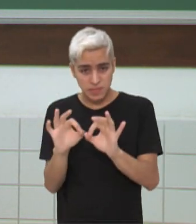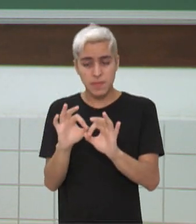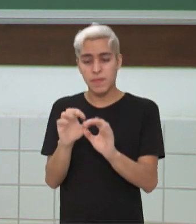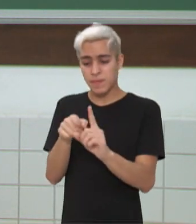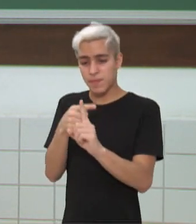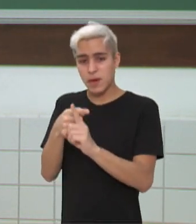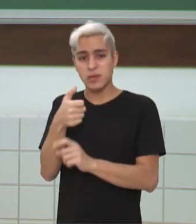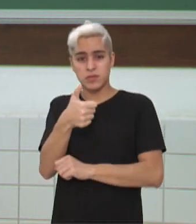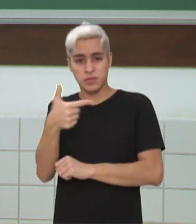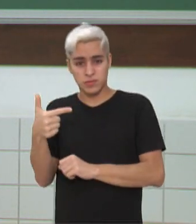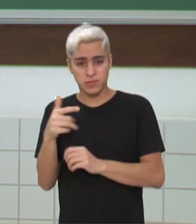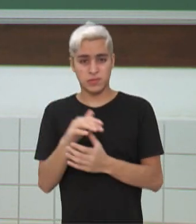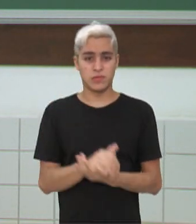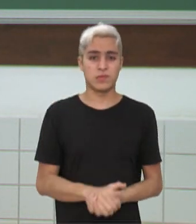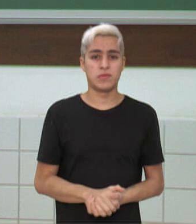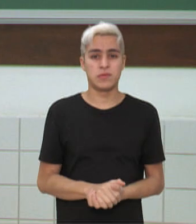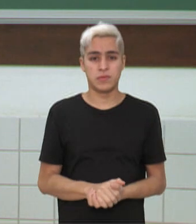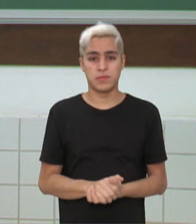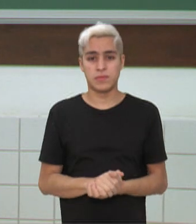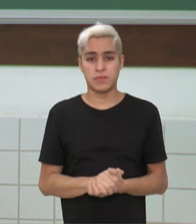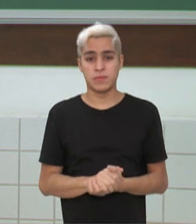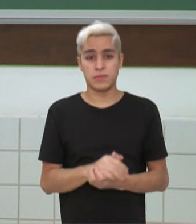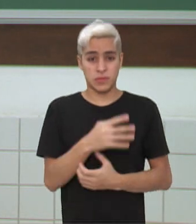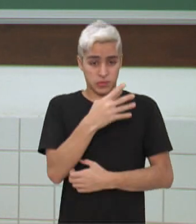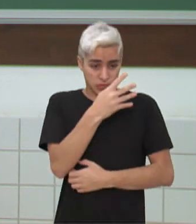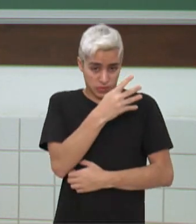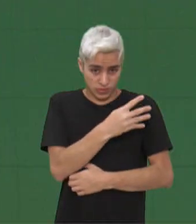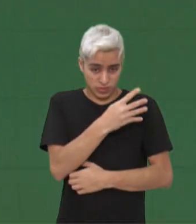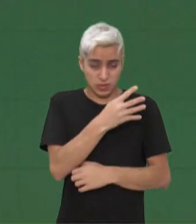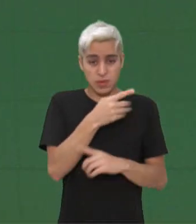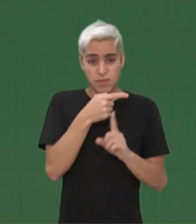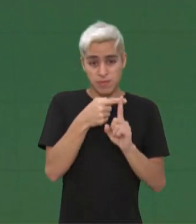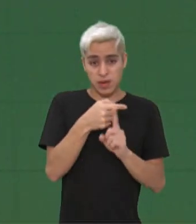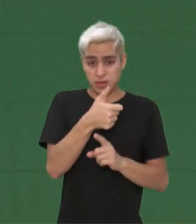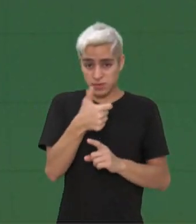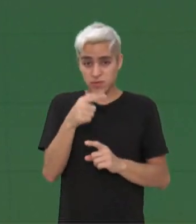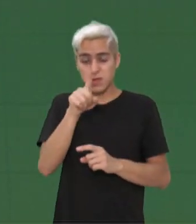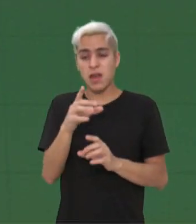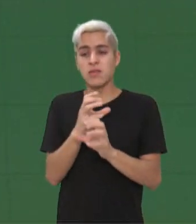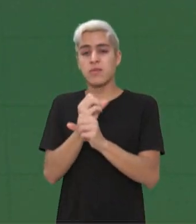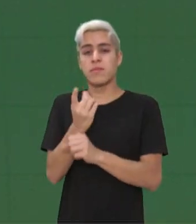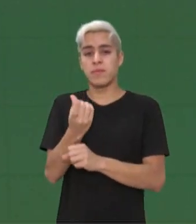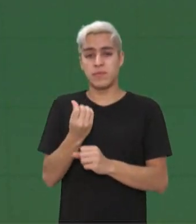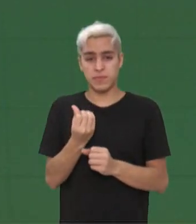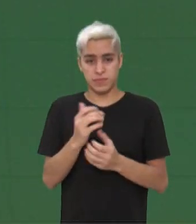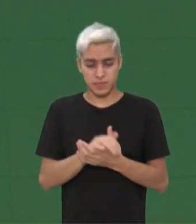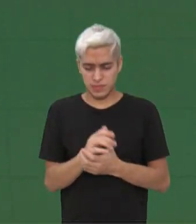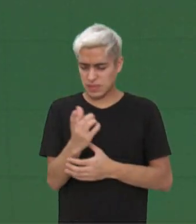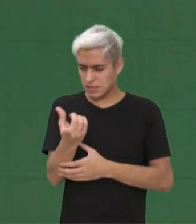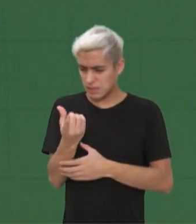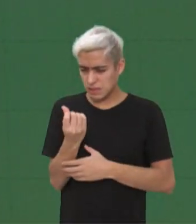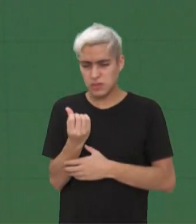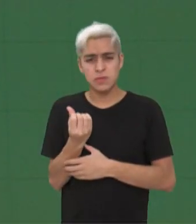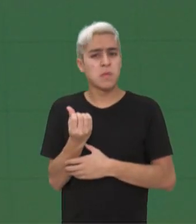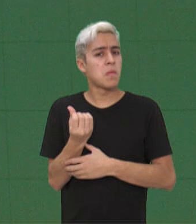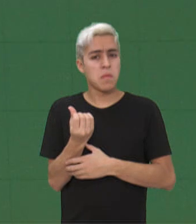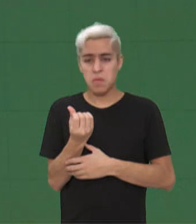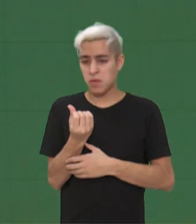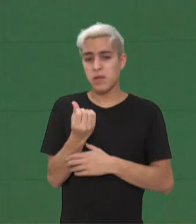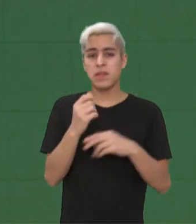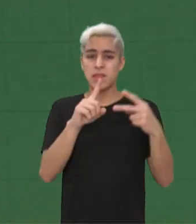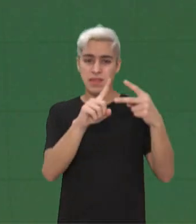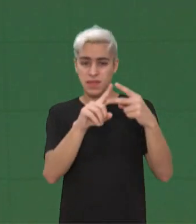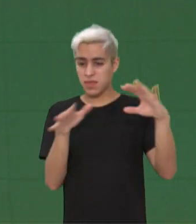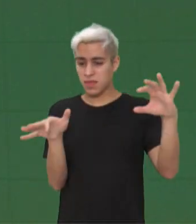12. O quadro mais 12 são 16. 16. O valor de